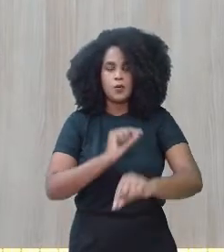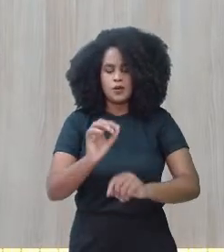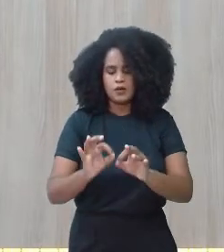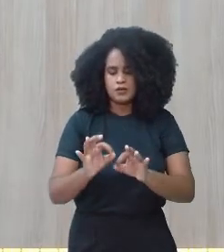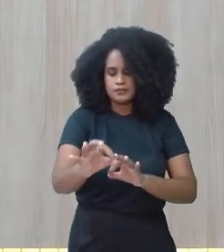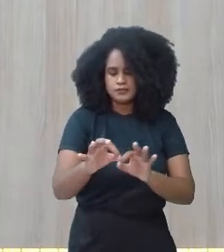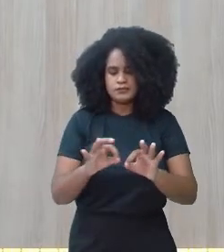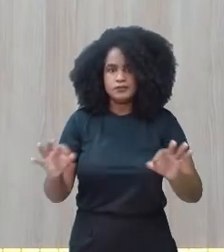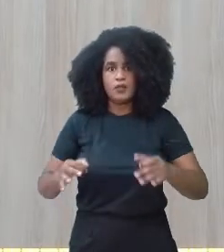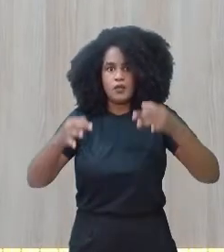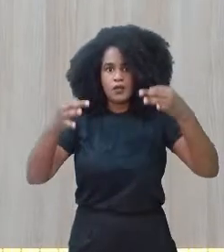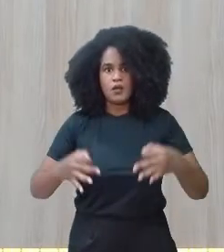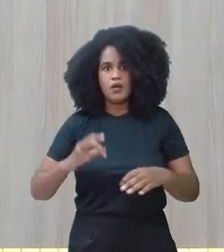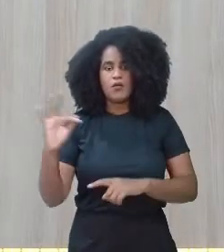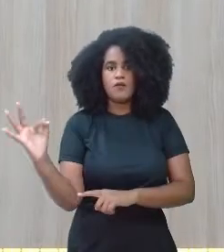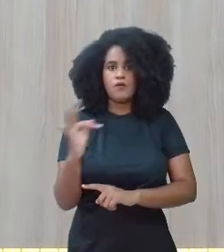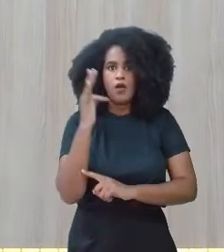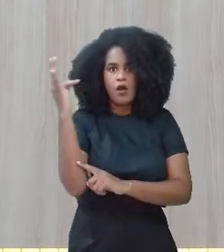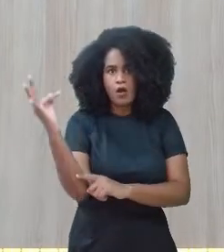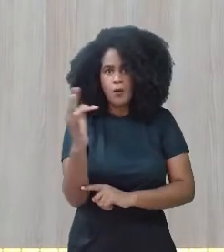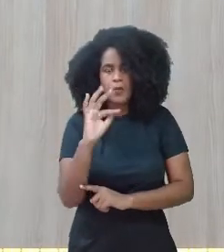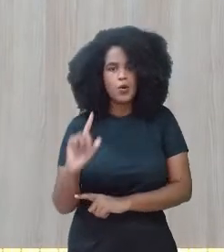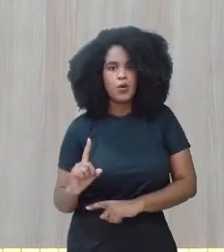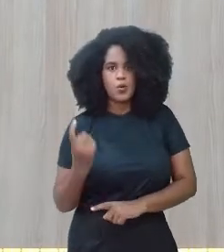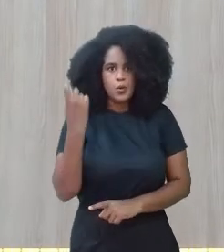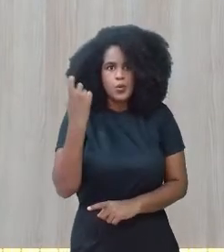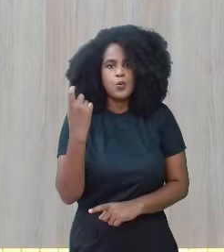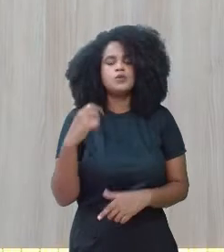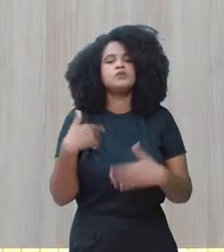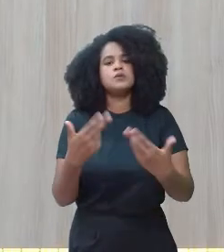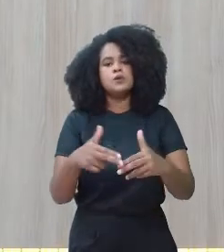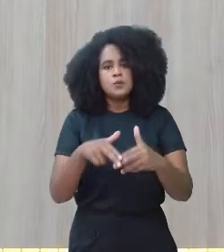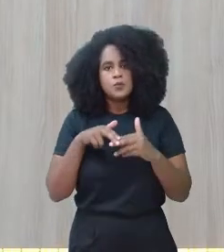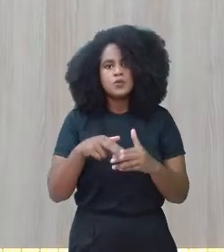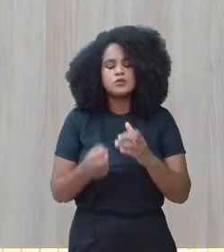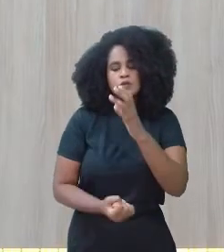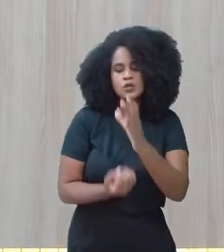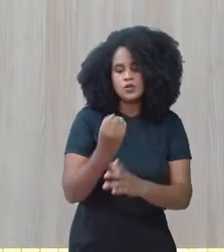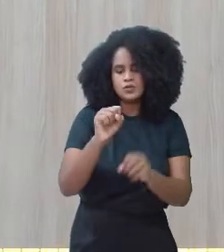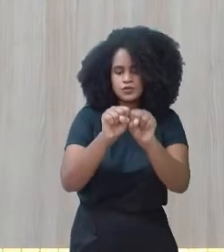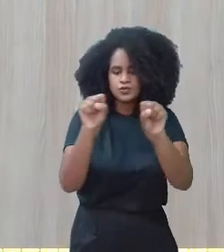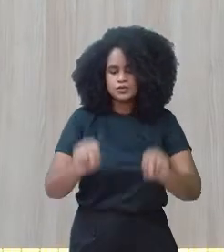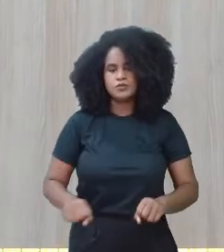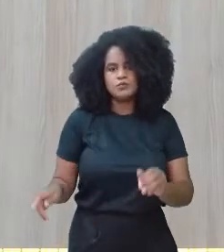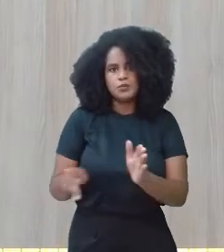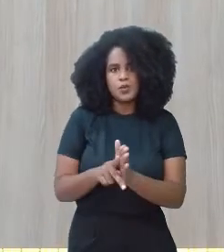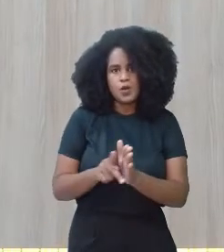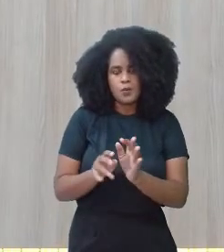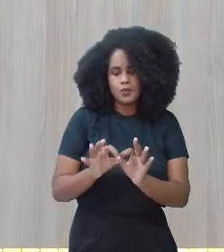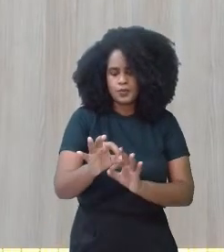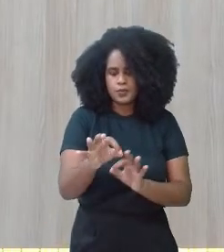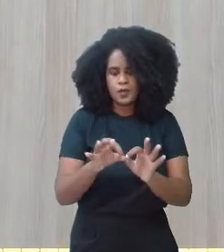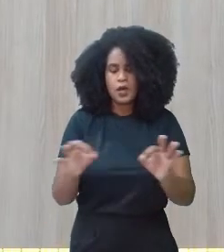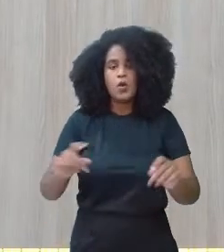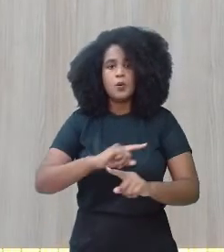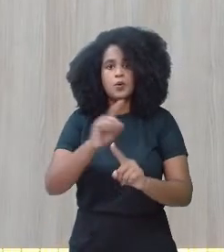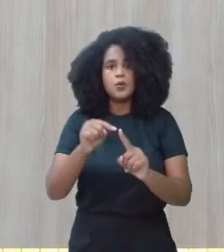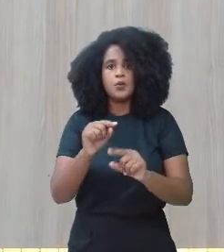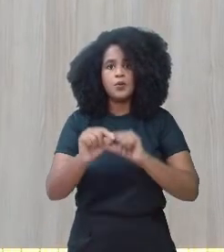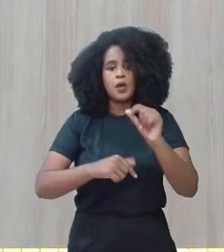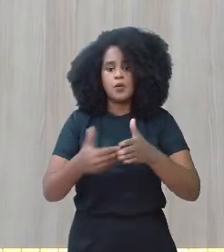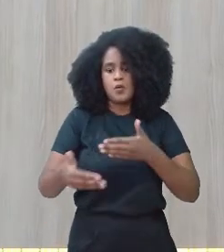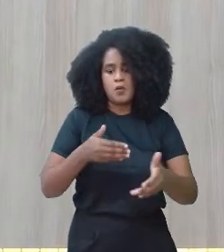partir de agora, a gente vai usar esse sistema de medidas para que todo mundo entenda que determinado tamanho é o